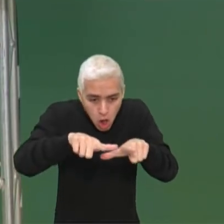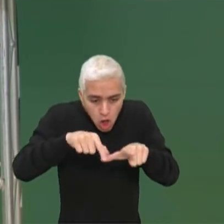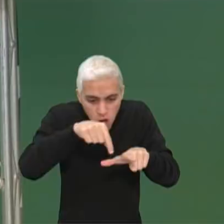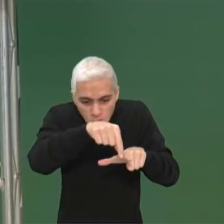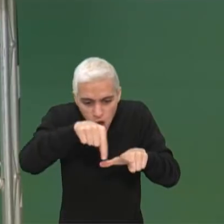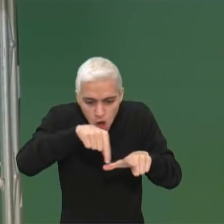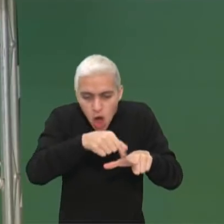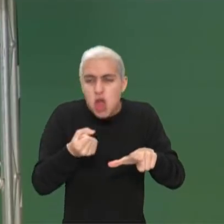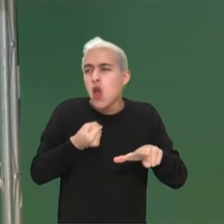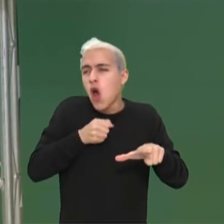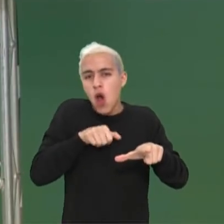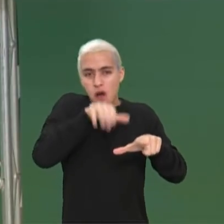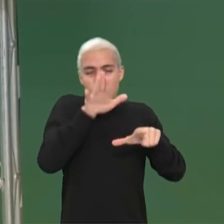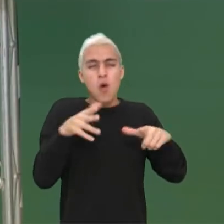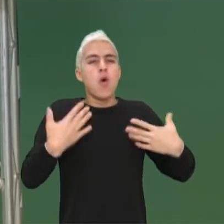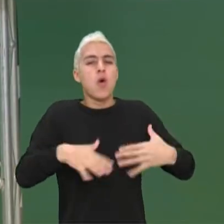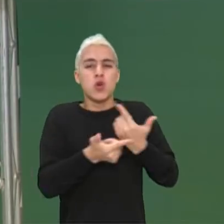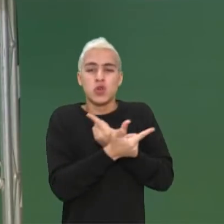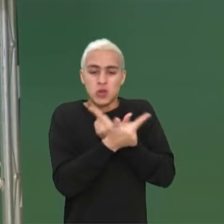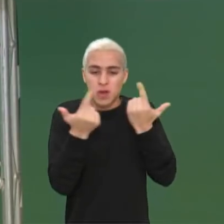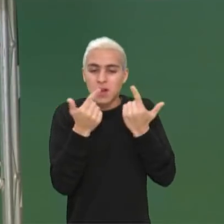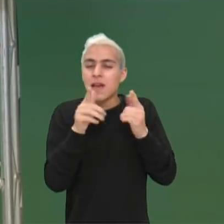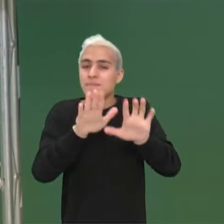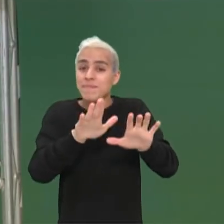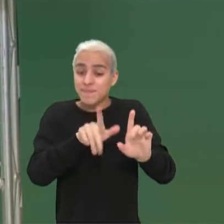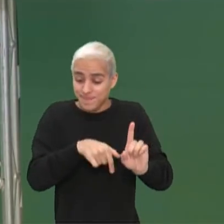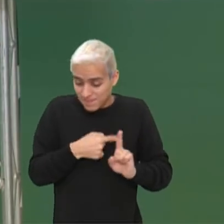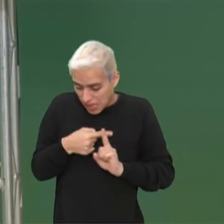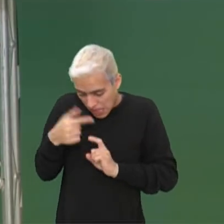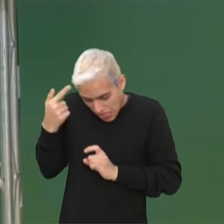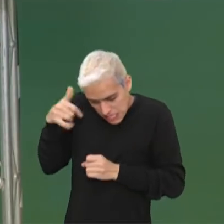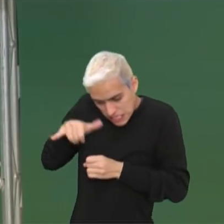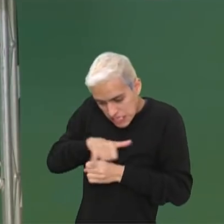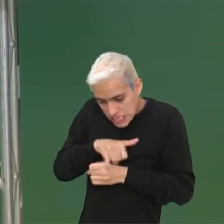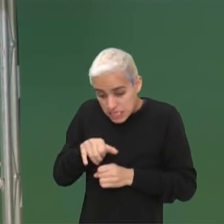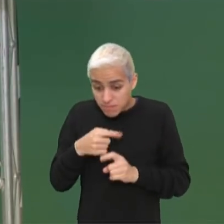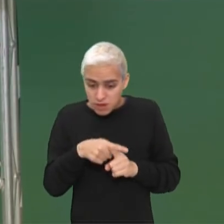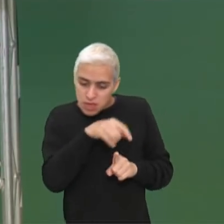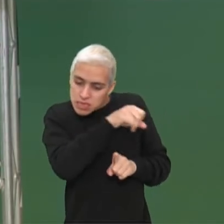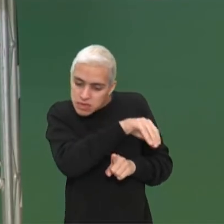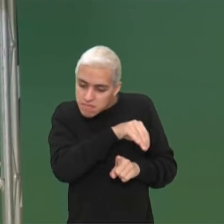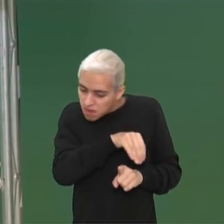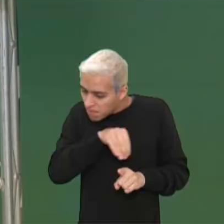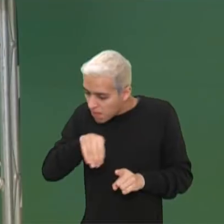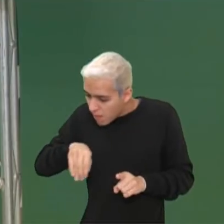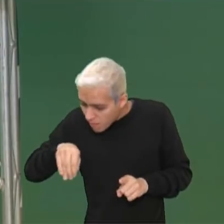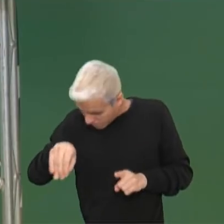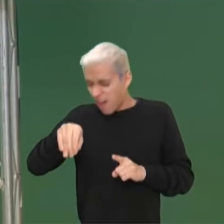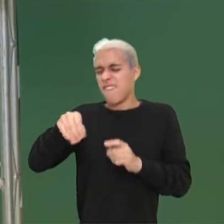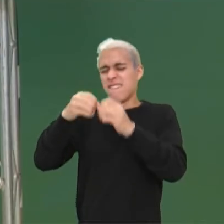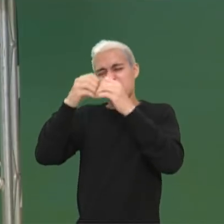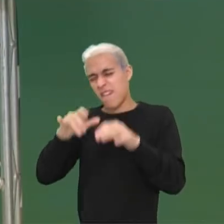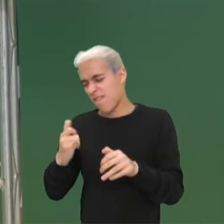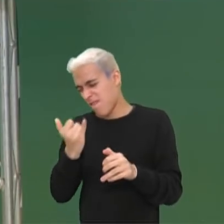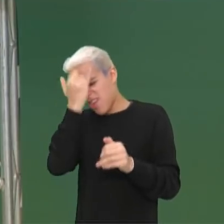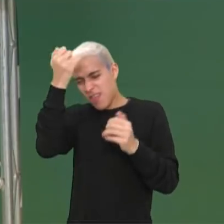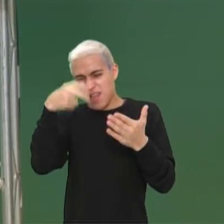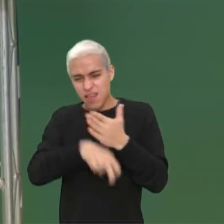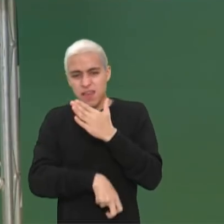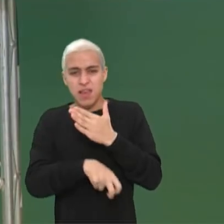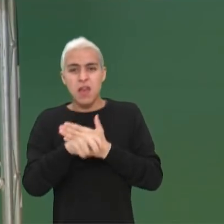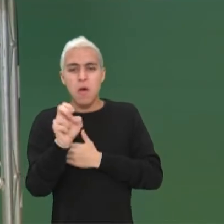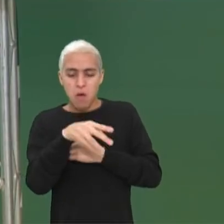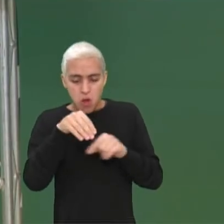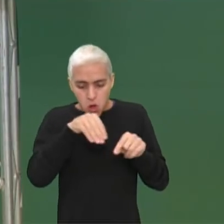além daquela sorte de ter tirado um número maior, eu tenho que ter uma estratégia, porque se eu parar em determinada casa lá, eu vou sofrer uma punição. Ou se eu parar em